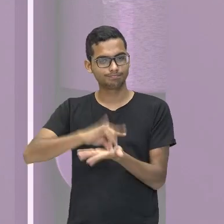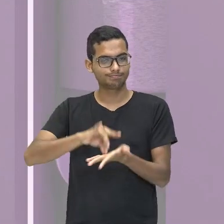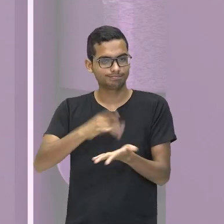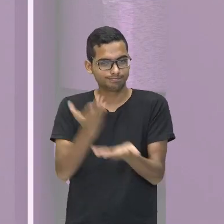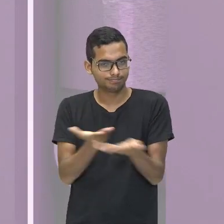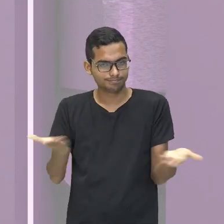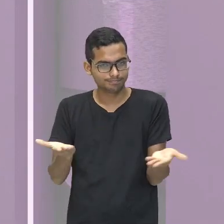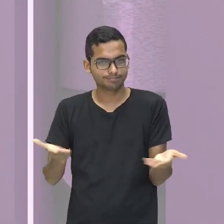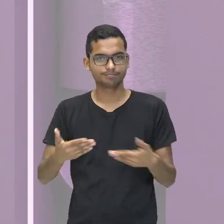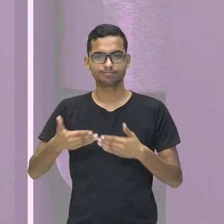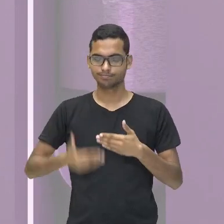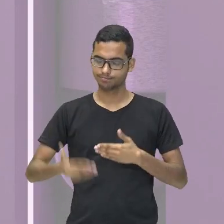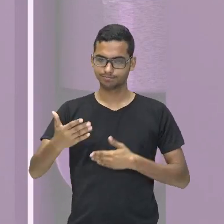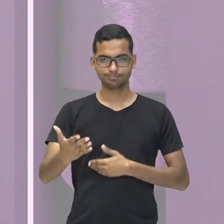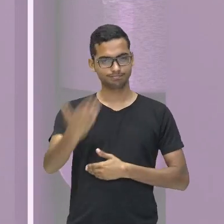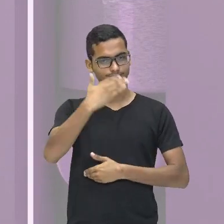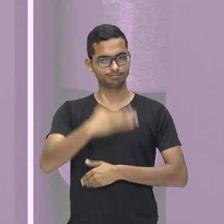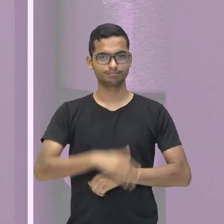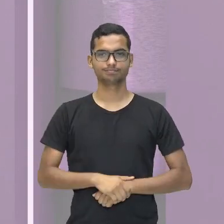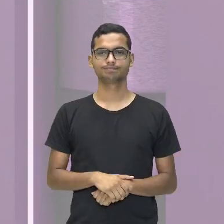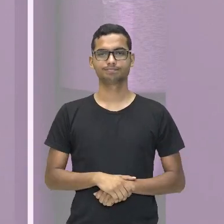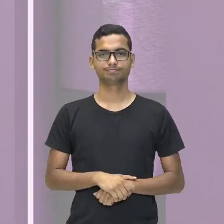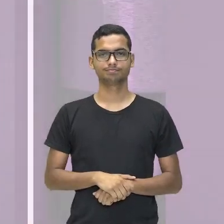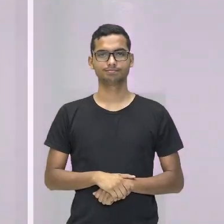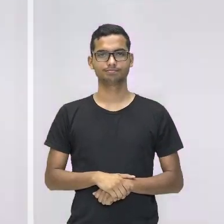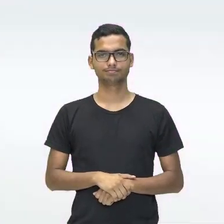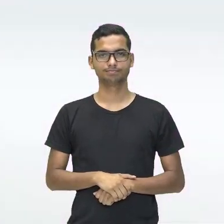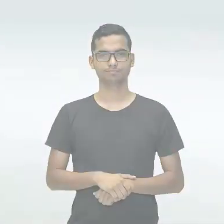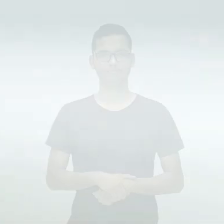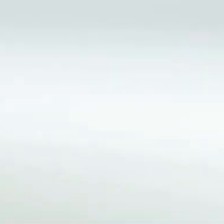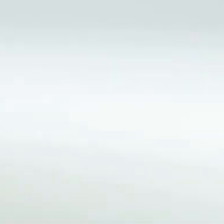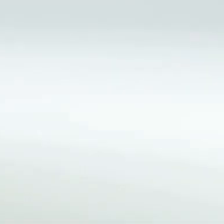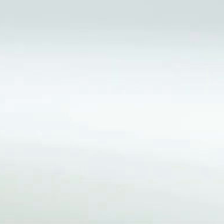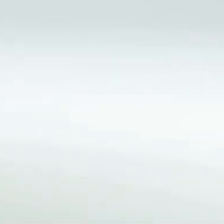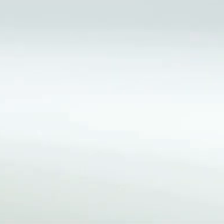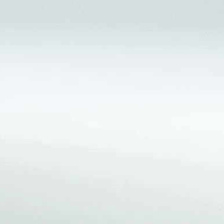aula. Vamos então para a nossa aula.